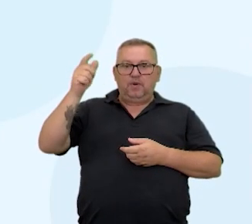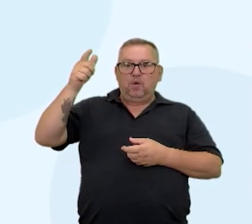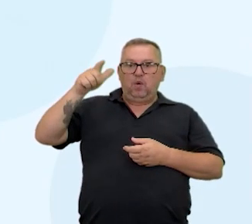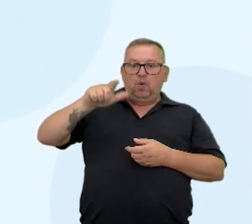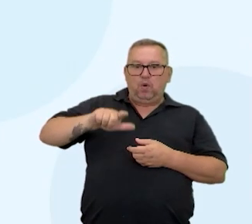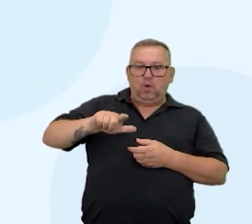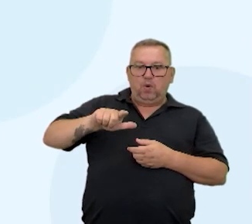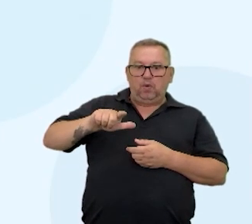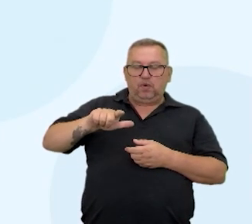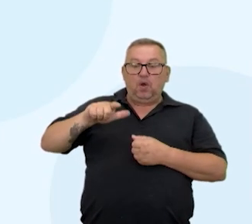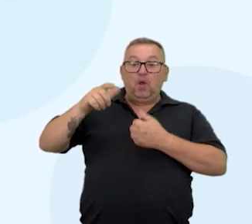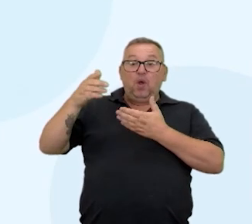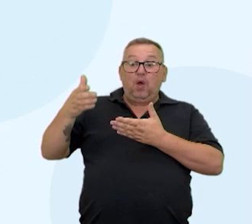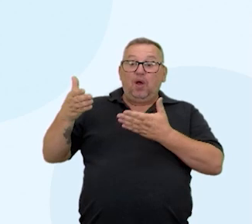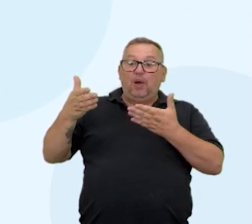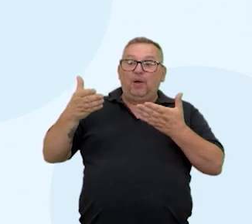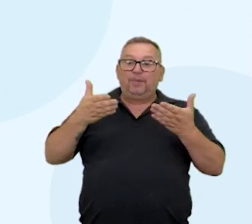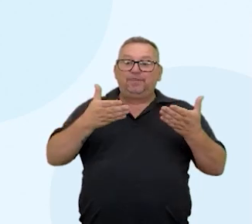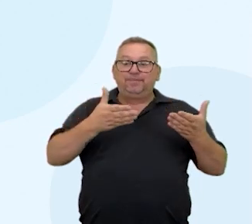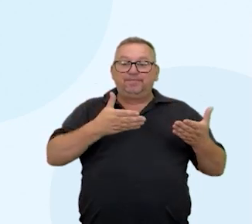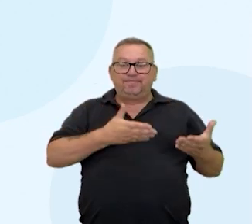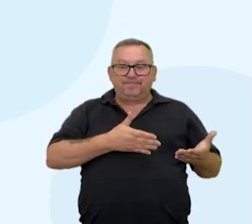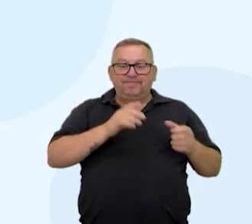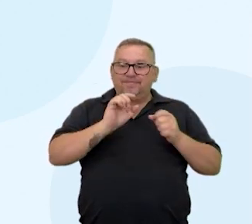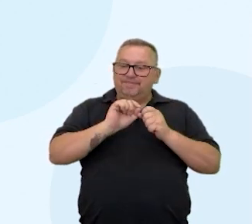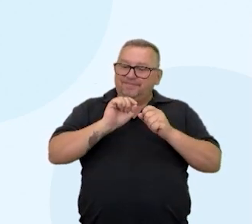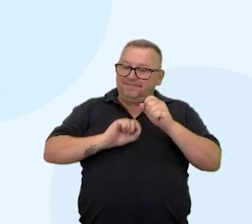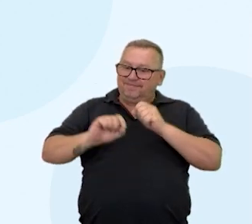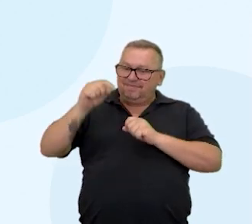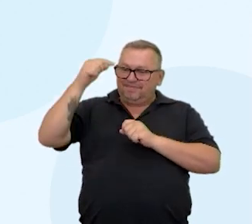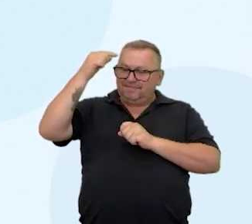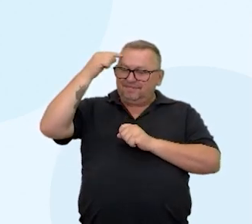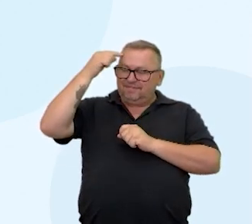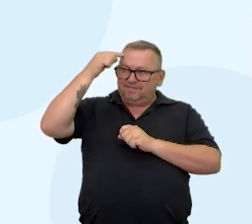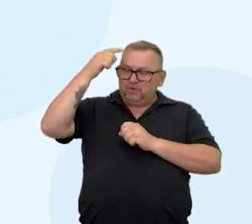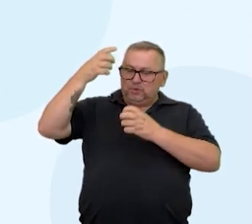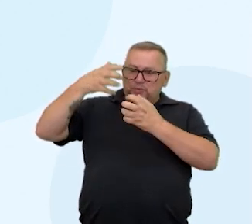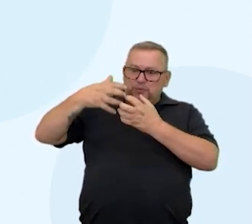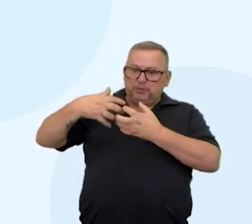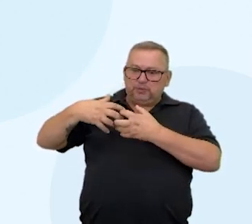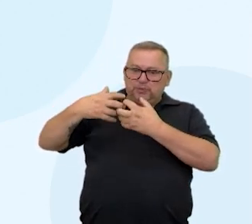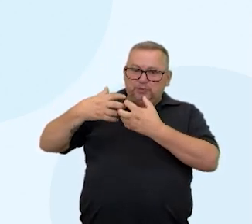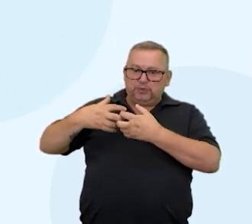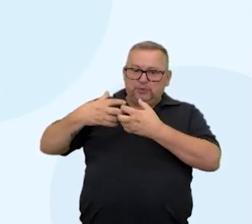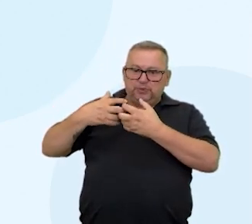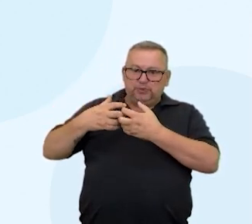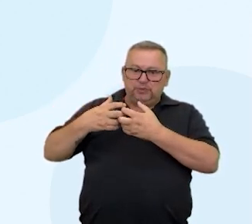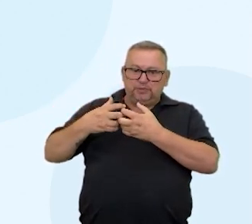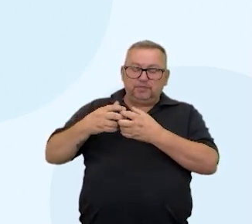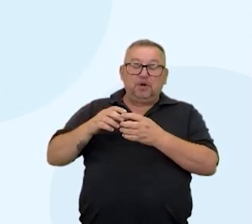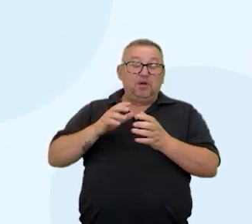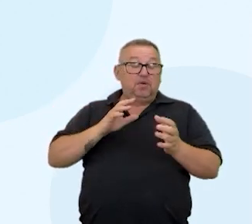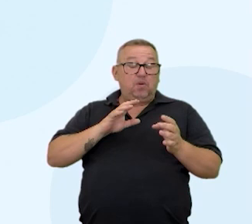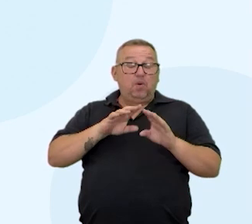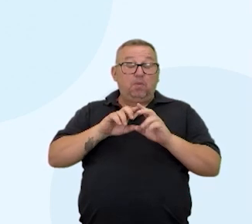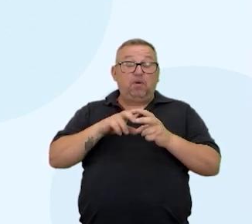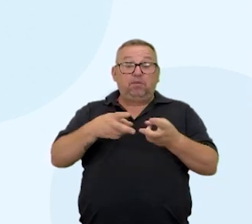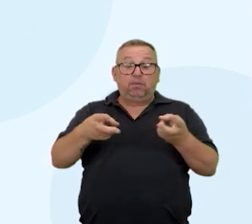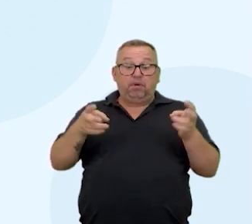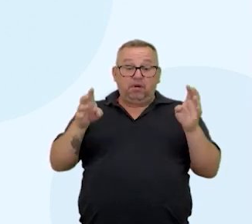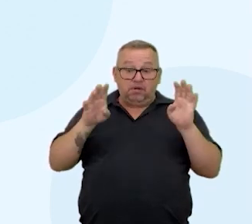outro convite para que nós façamos algumas reflexões. Pode ser numa roda de conversa entre os alunos, pode ser o